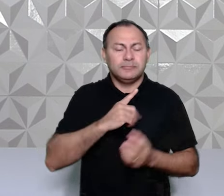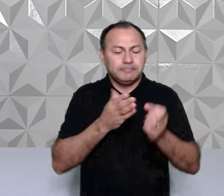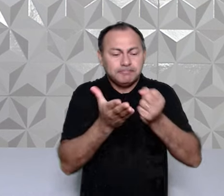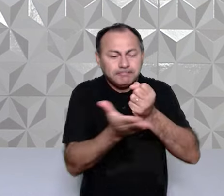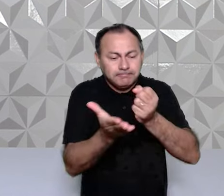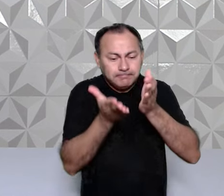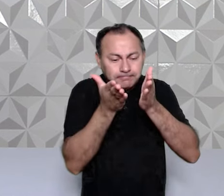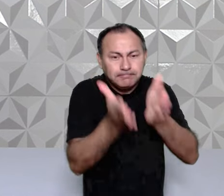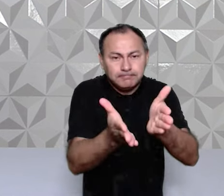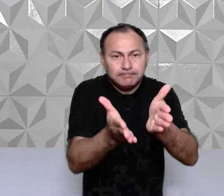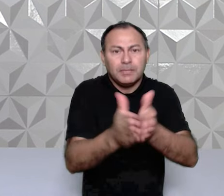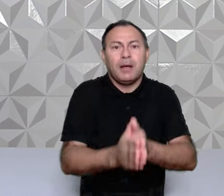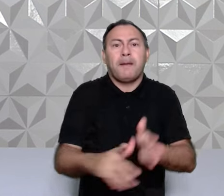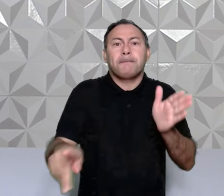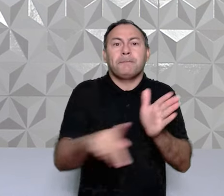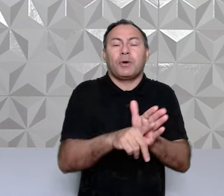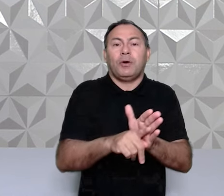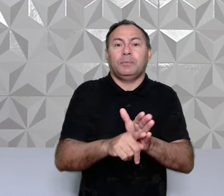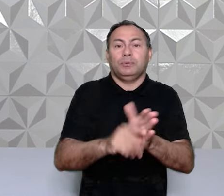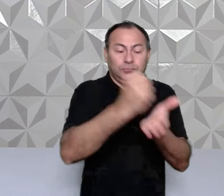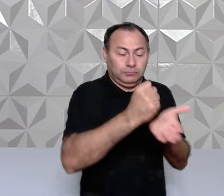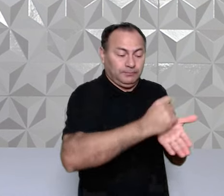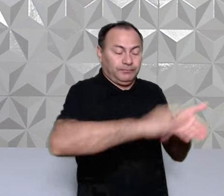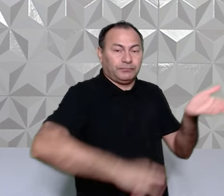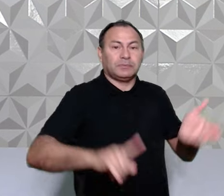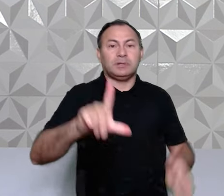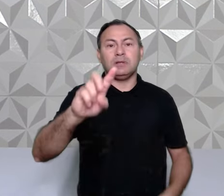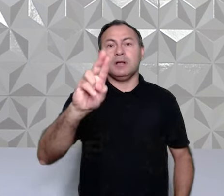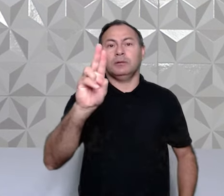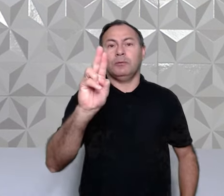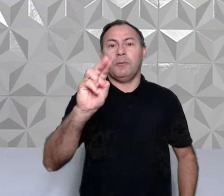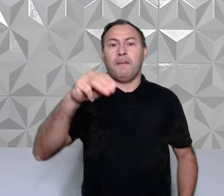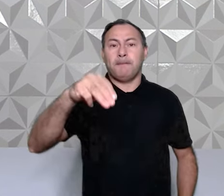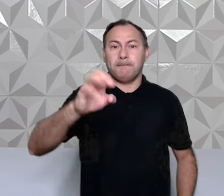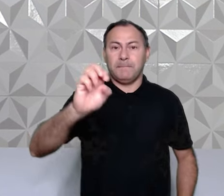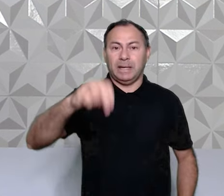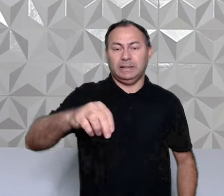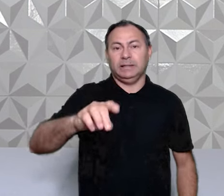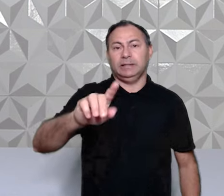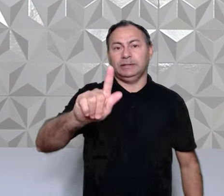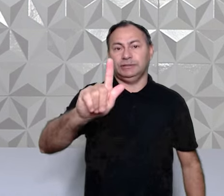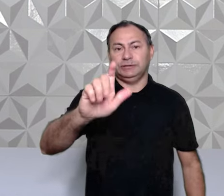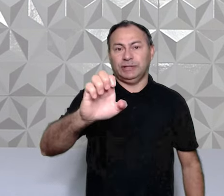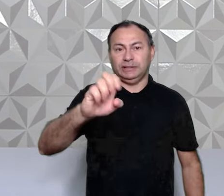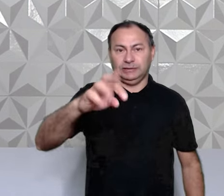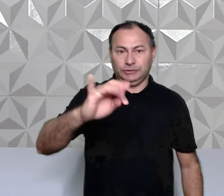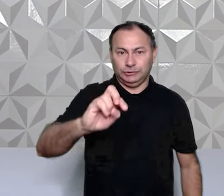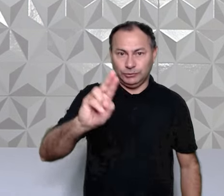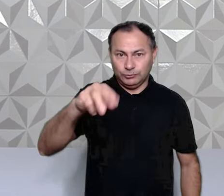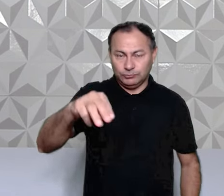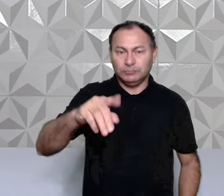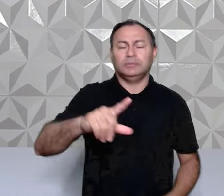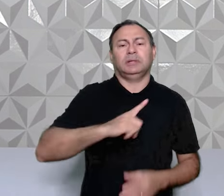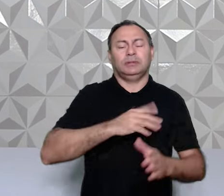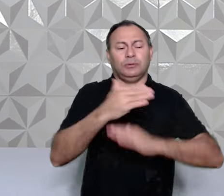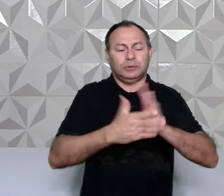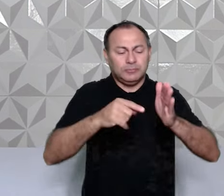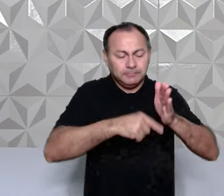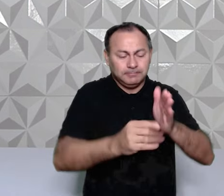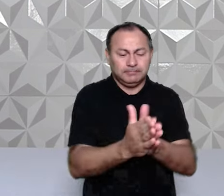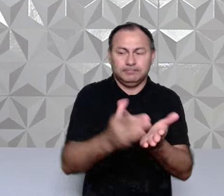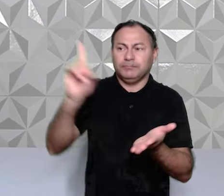Tenham como base a própria Lumen Gentium, que traz toda a fundamentação bíblica, e depois